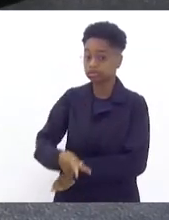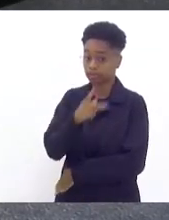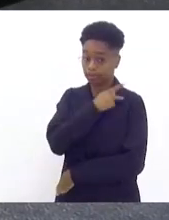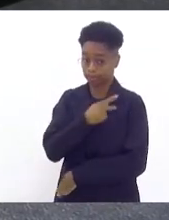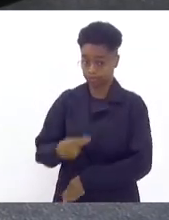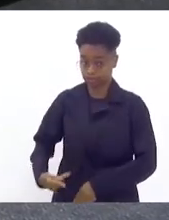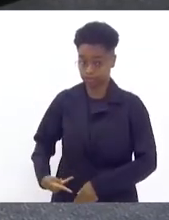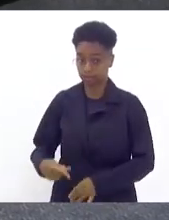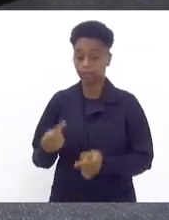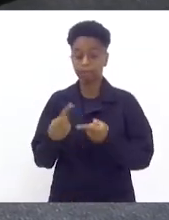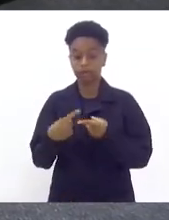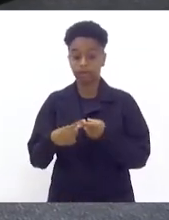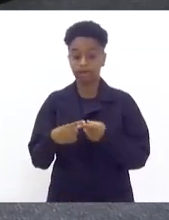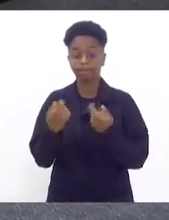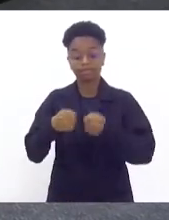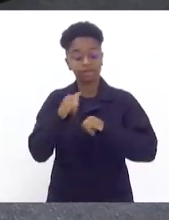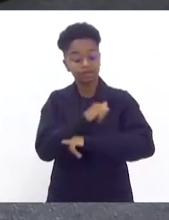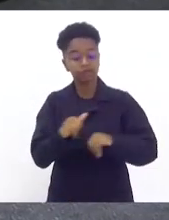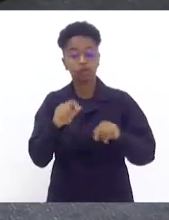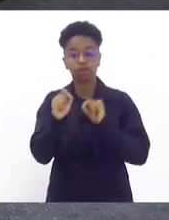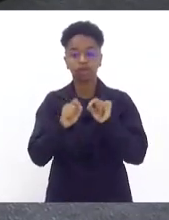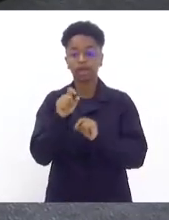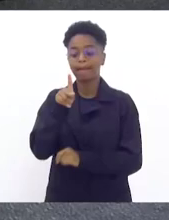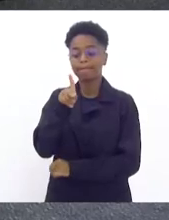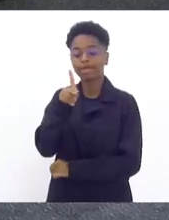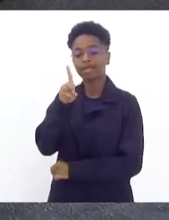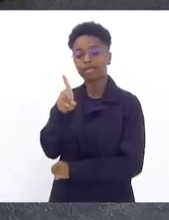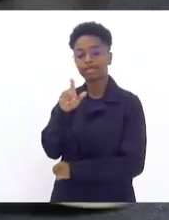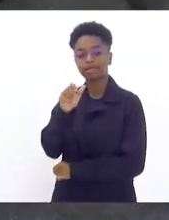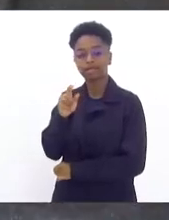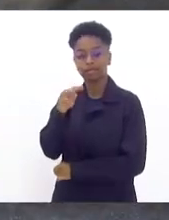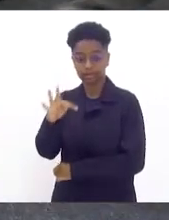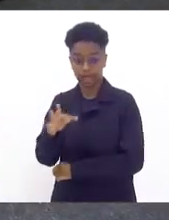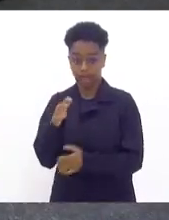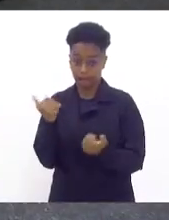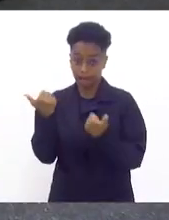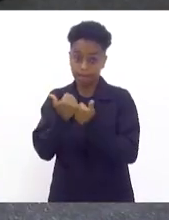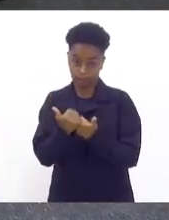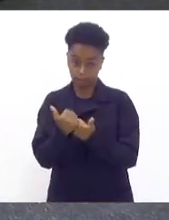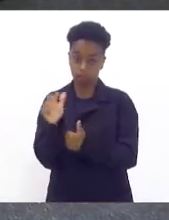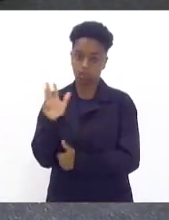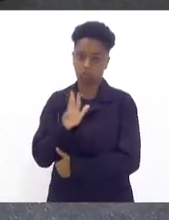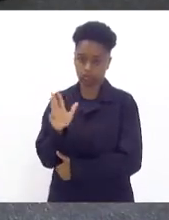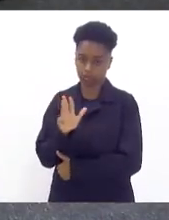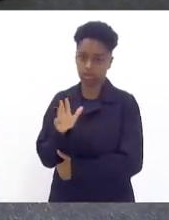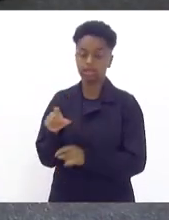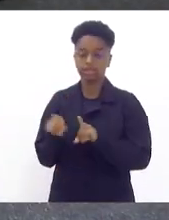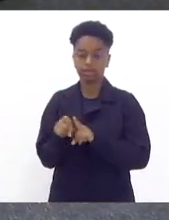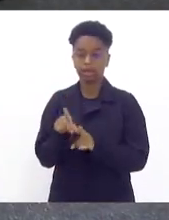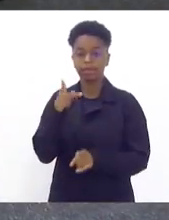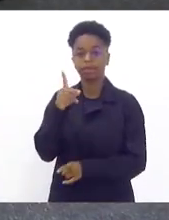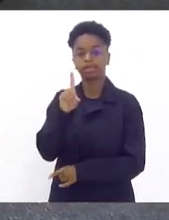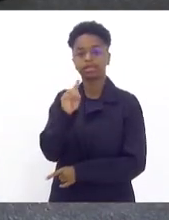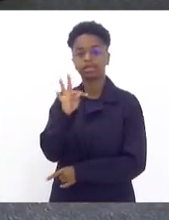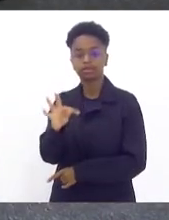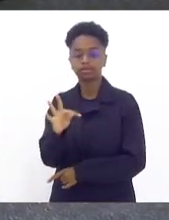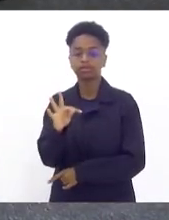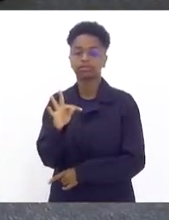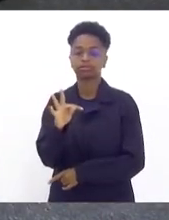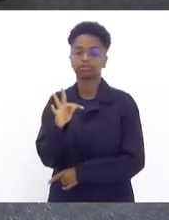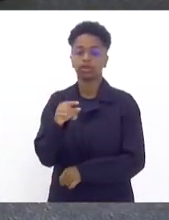se diga que o PDT apoiou no segundo turno o presidente Lula, e o PDT, ao